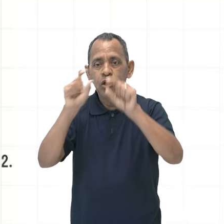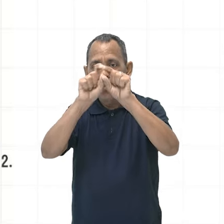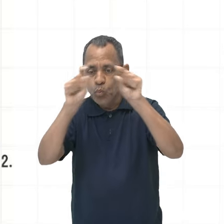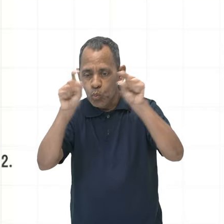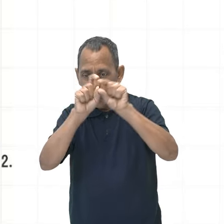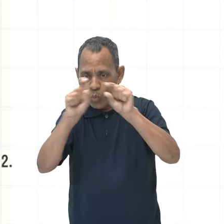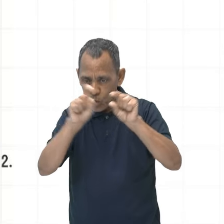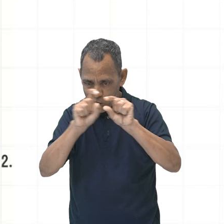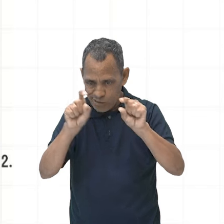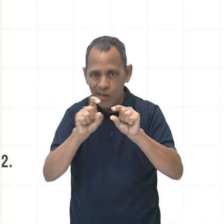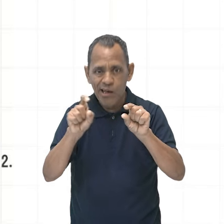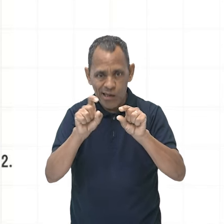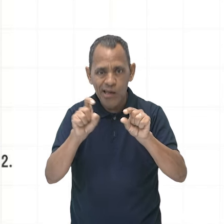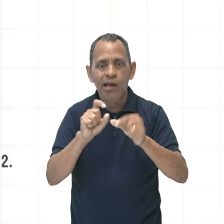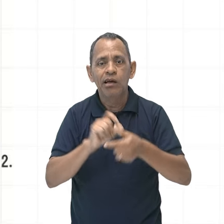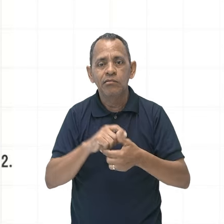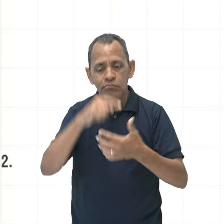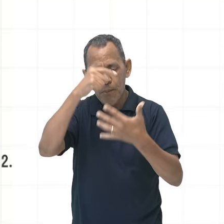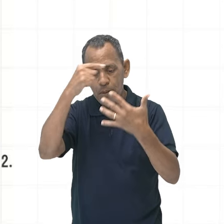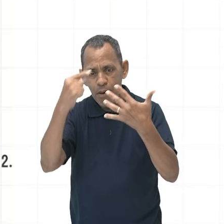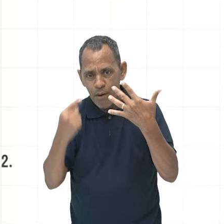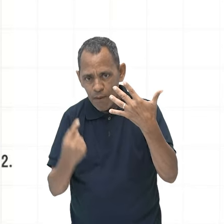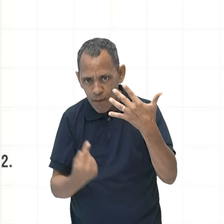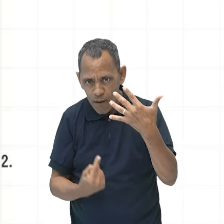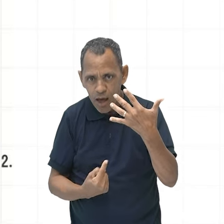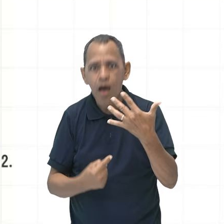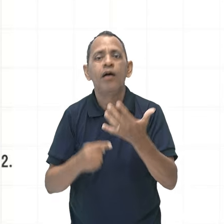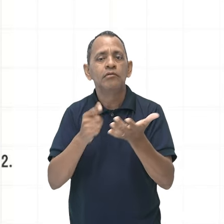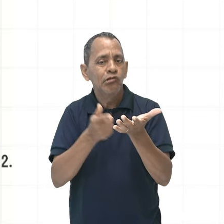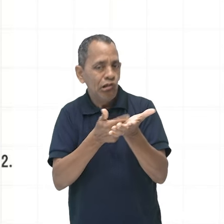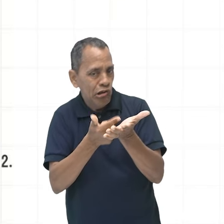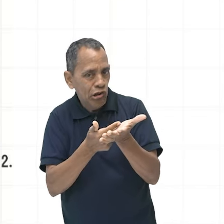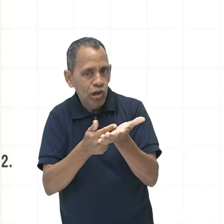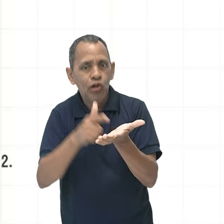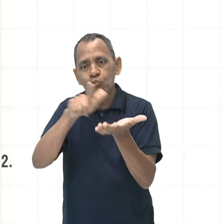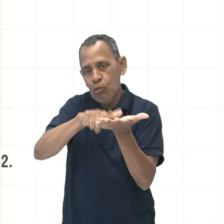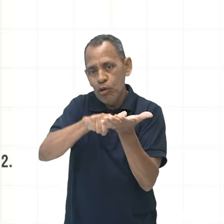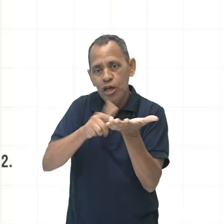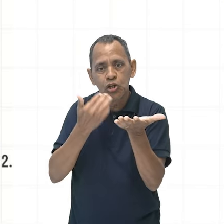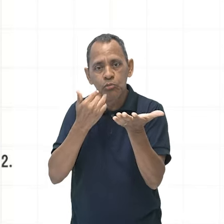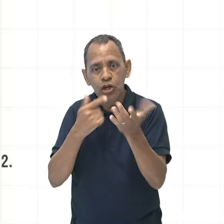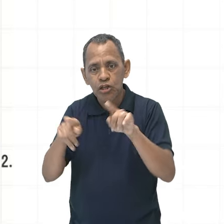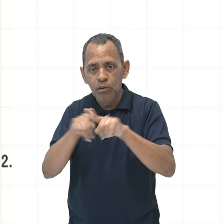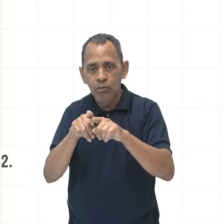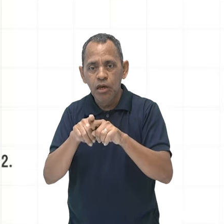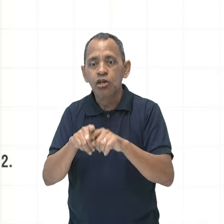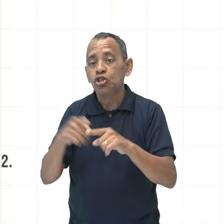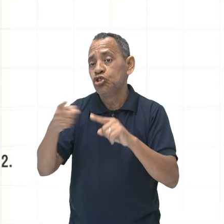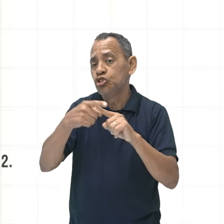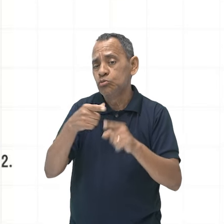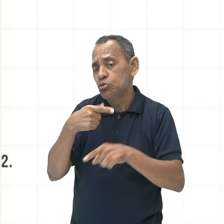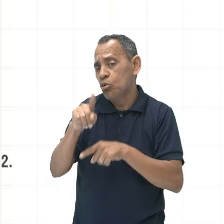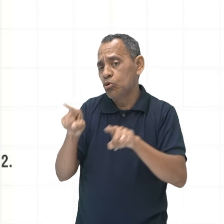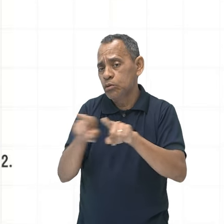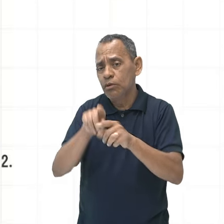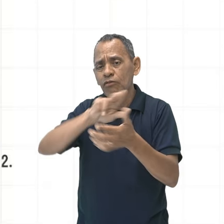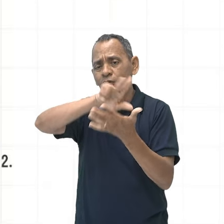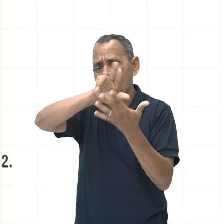itens automotivos, livros e papéis, alimentos e outros. Também vai ter